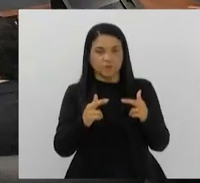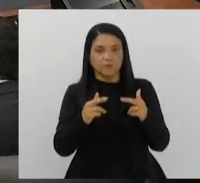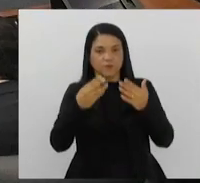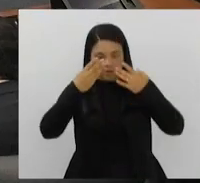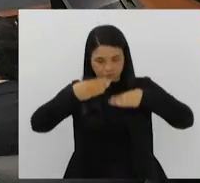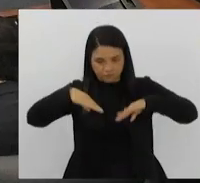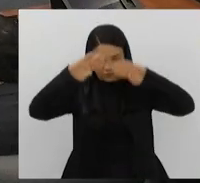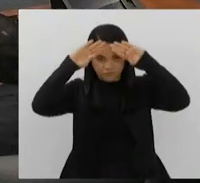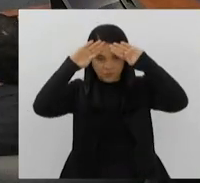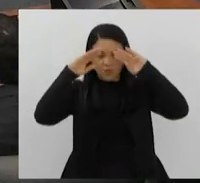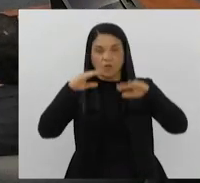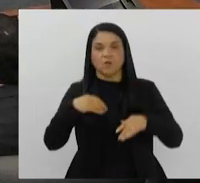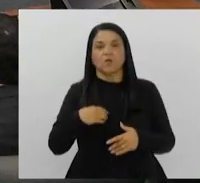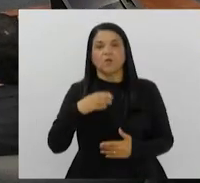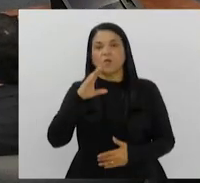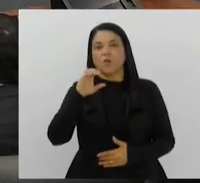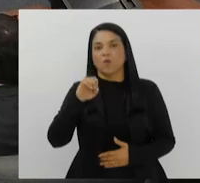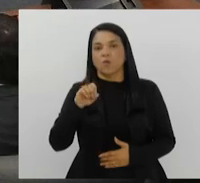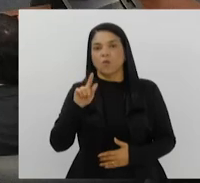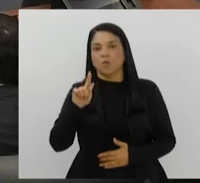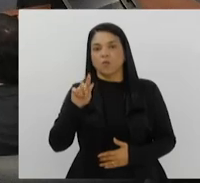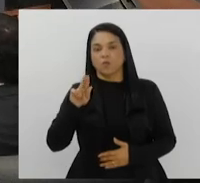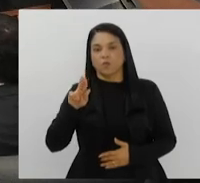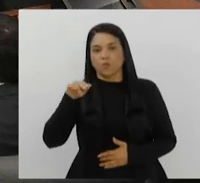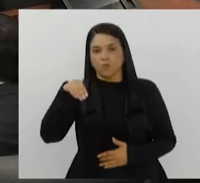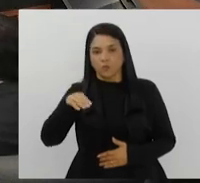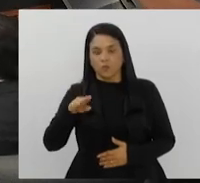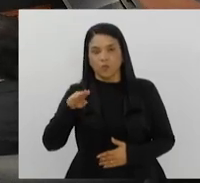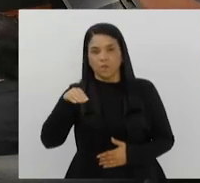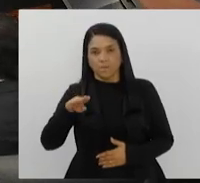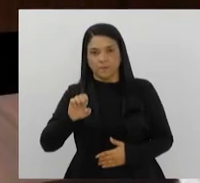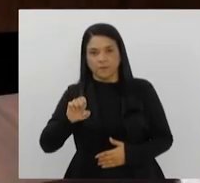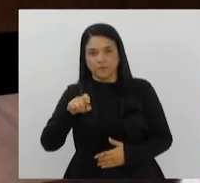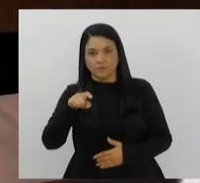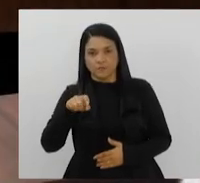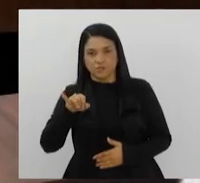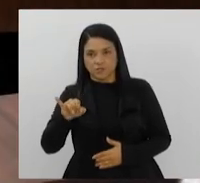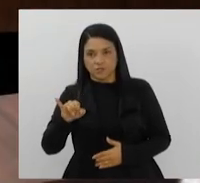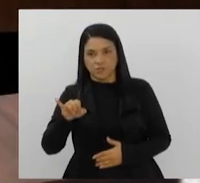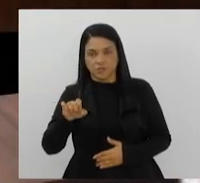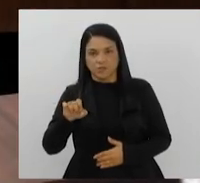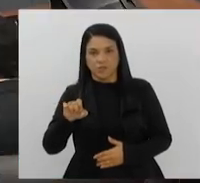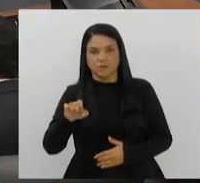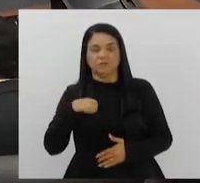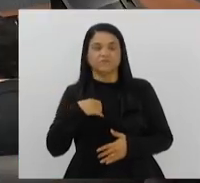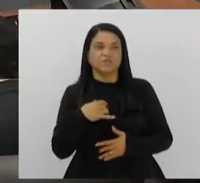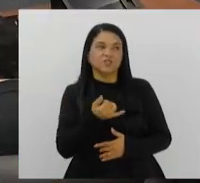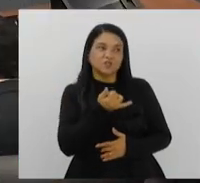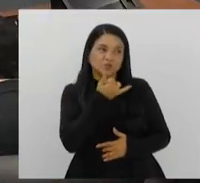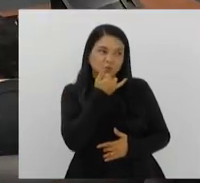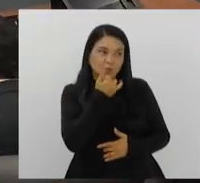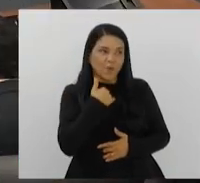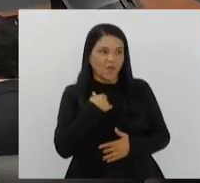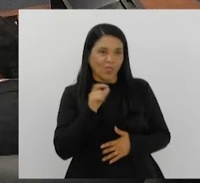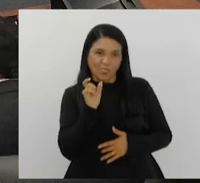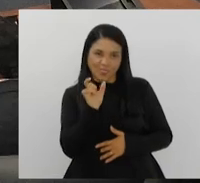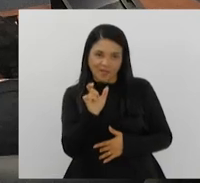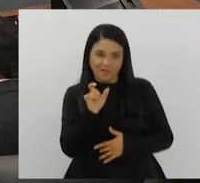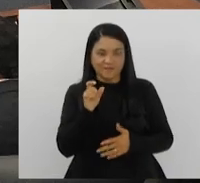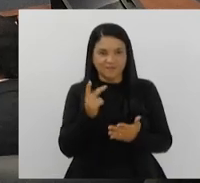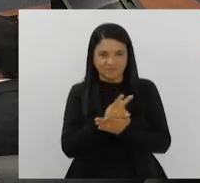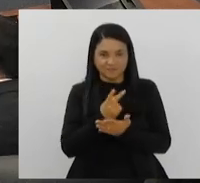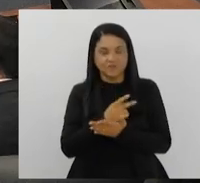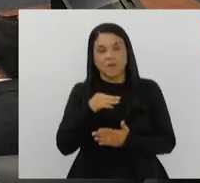Ogum Megé. Megé, eu falei Megé. O senhor falou Megé. Ah, desculpa. É Megé, o Ogum é Megé.